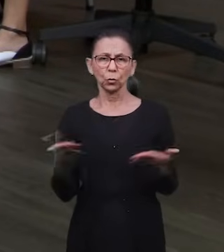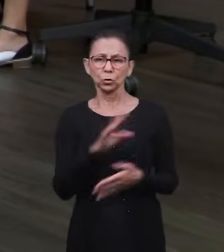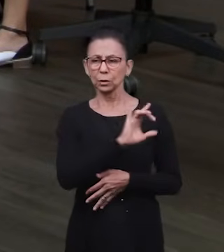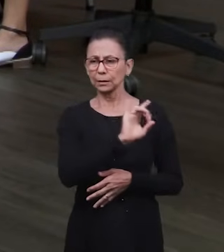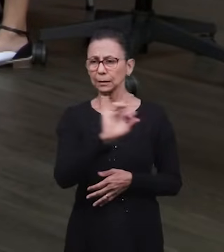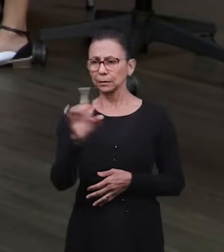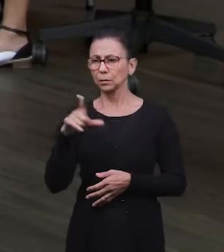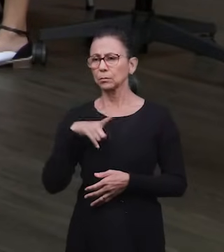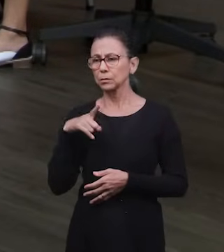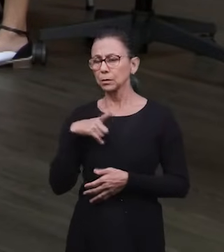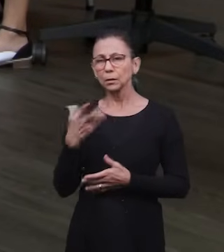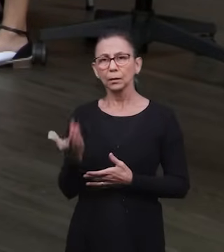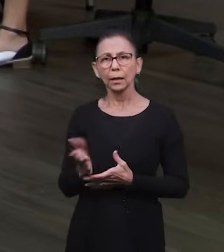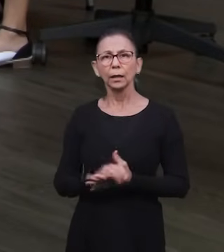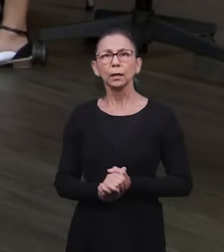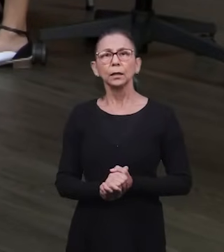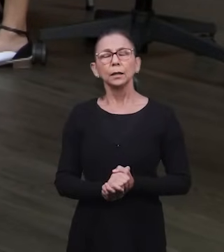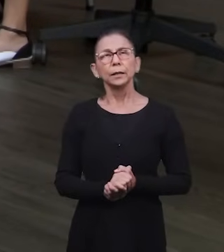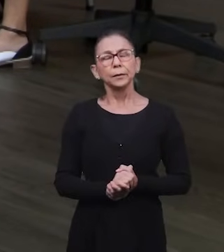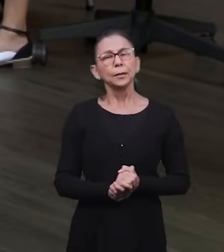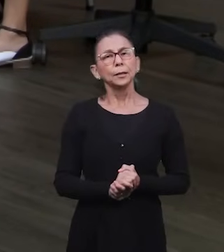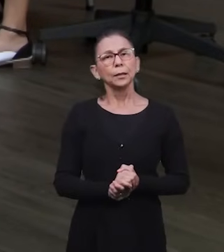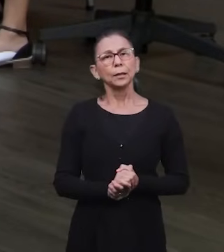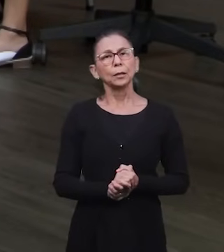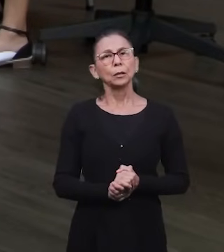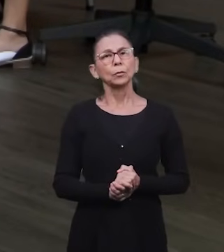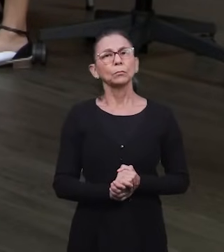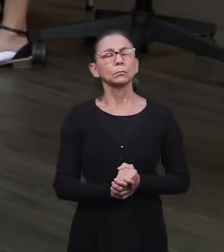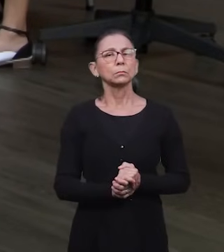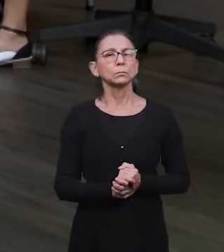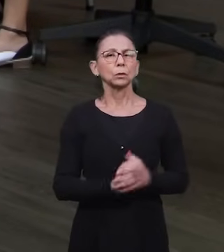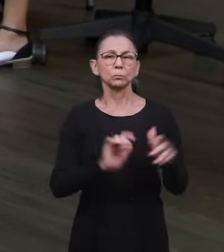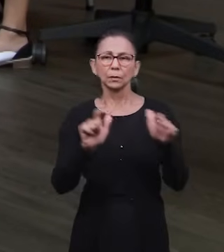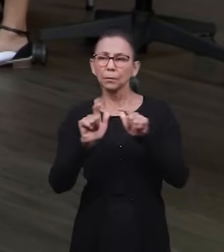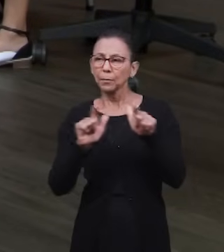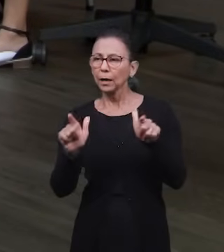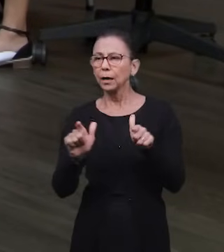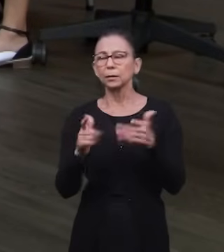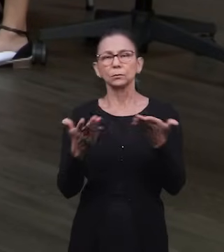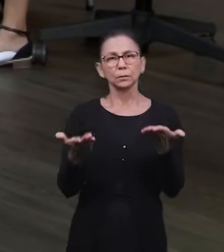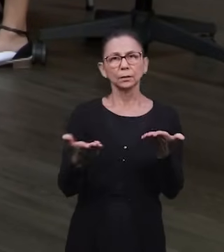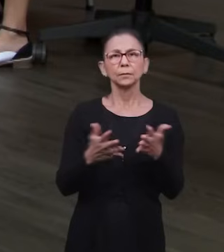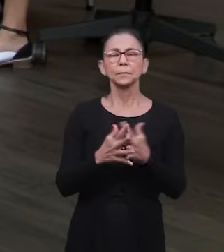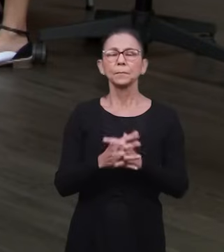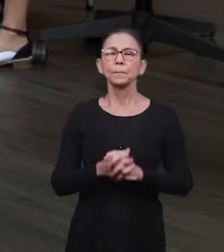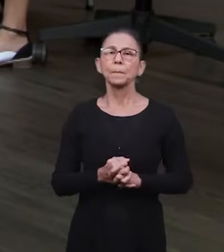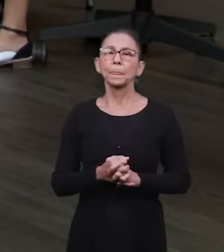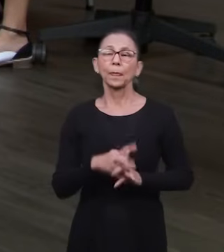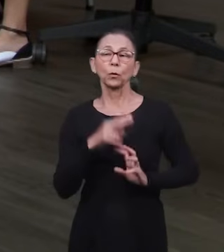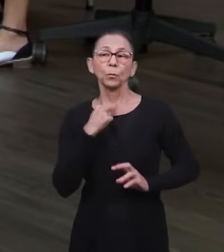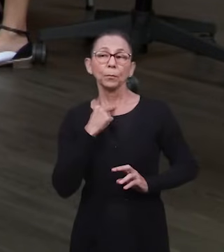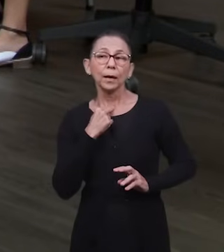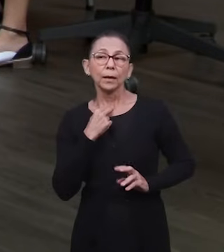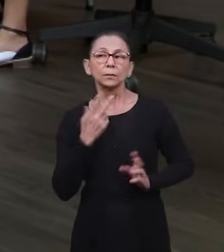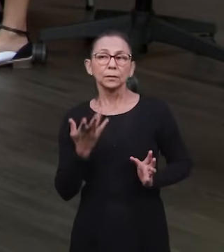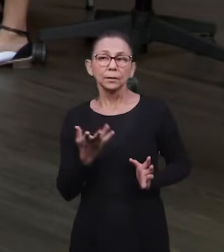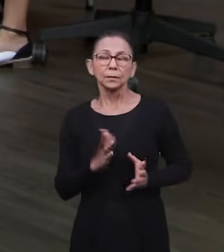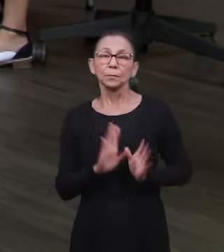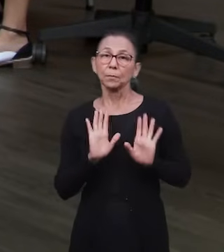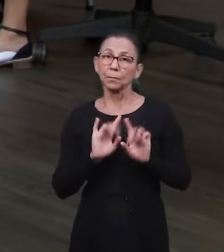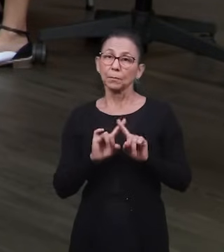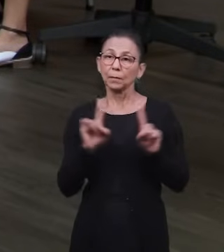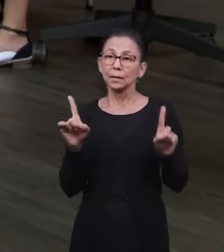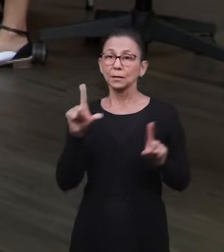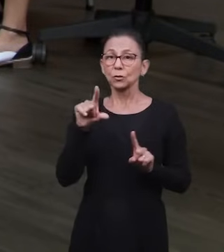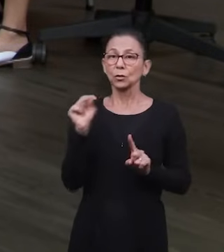nossas ocupações, mas nós estamos aqui porque sabemos que aqui, meditando na palavra de Deus que nós estamos fazendo, nós fazemos por